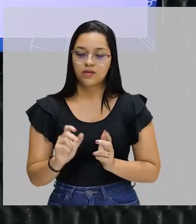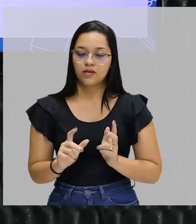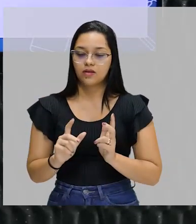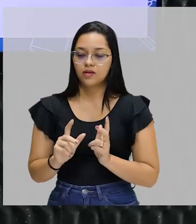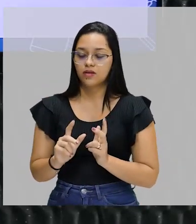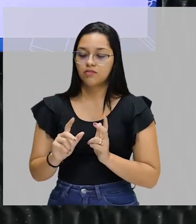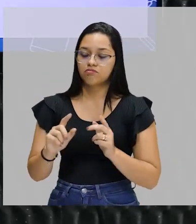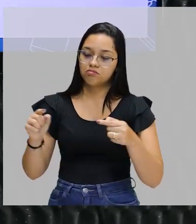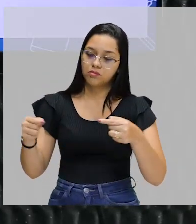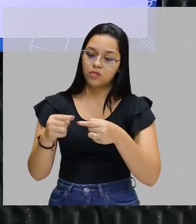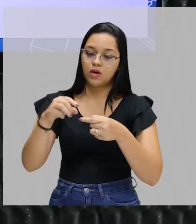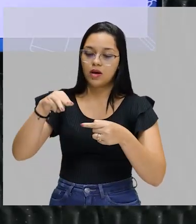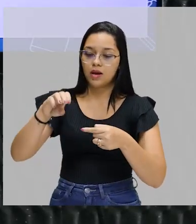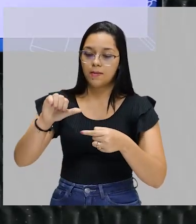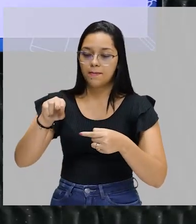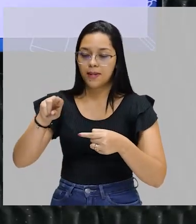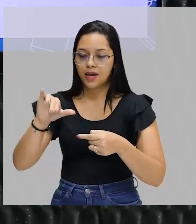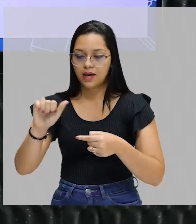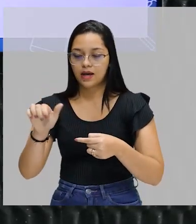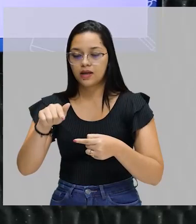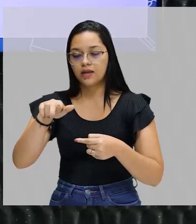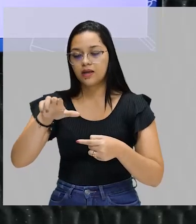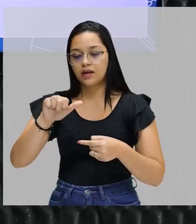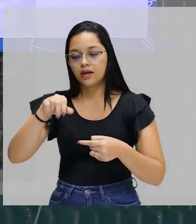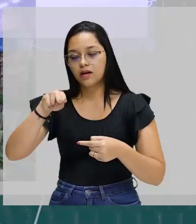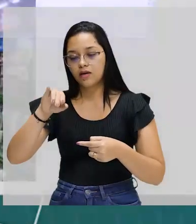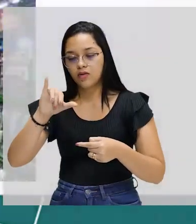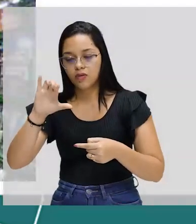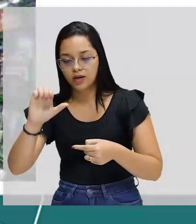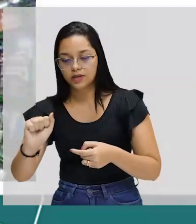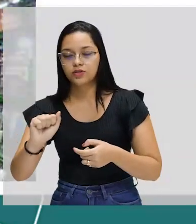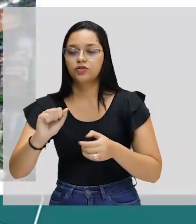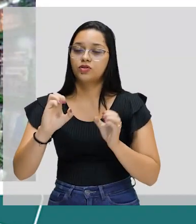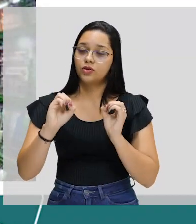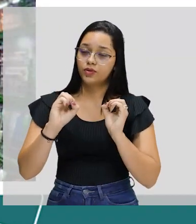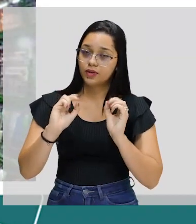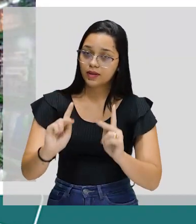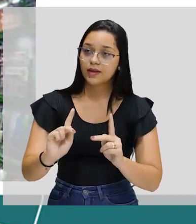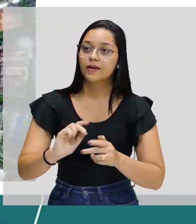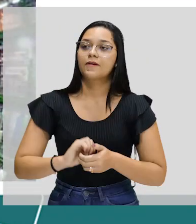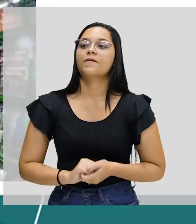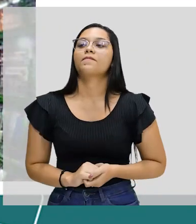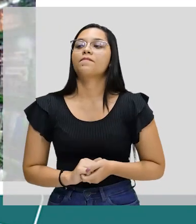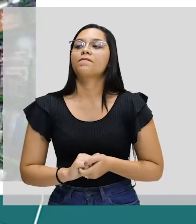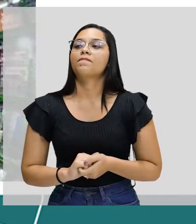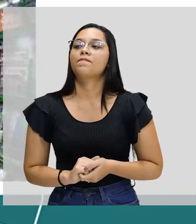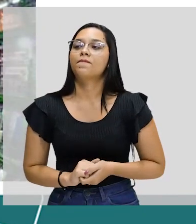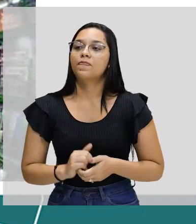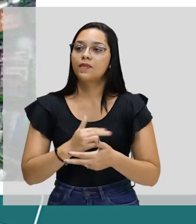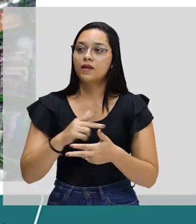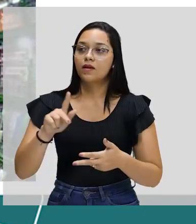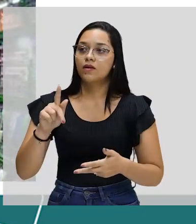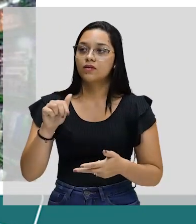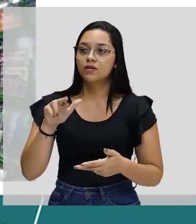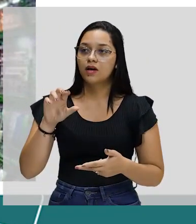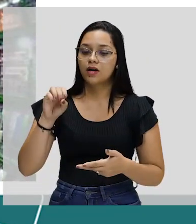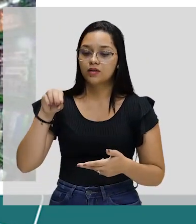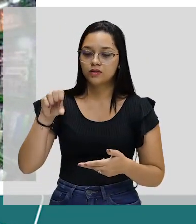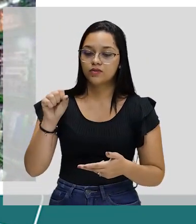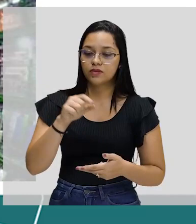massa de repouso zero, segundo a mecânica quântica. Tá ok? A parte dos ândrons vai ficar para que